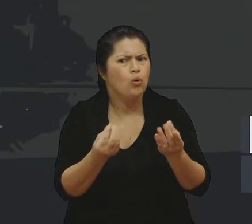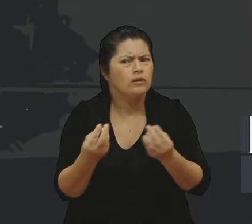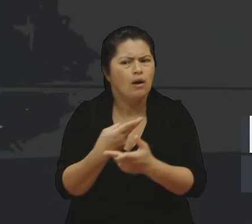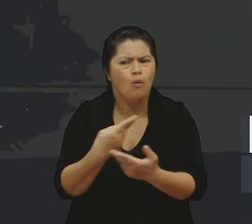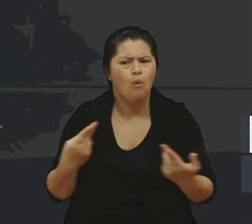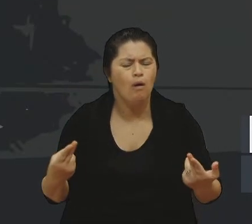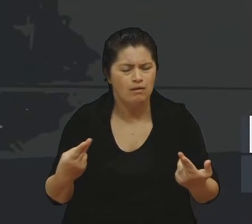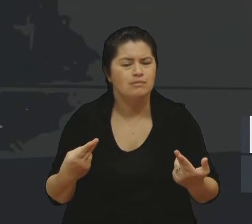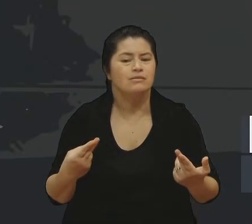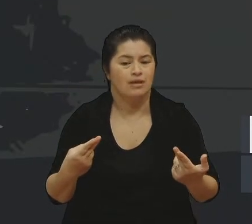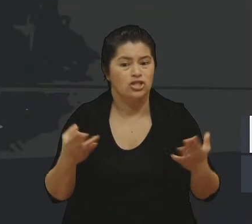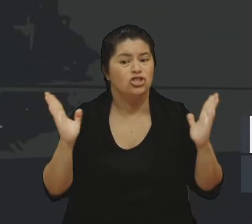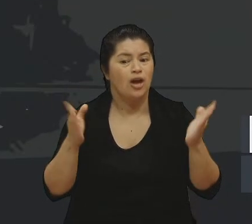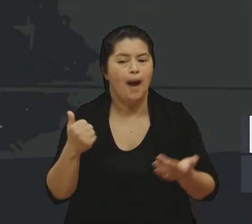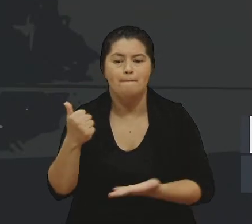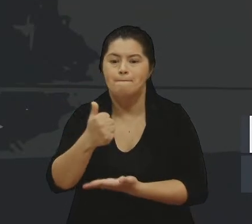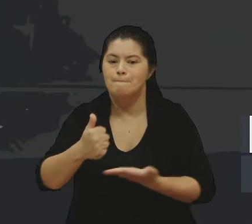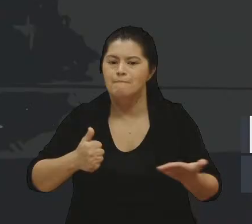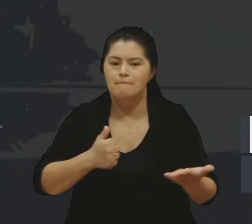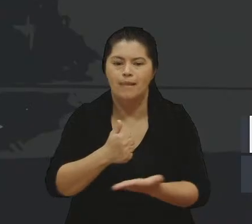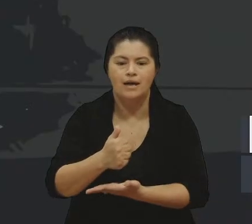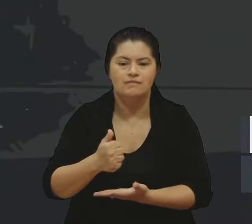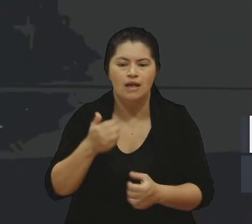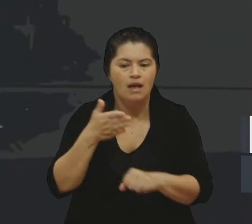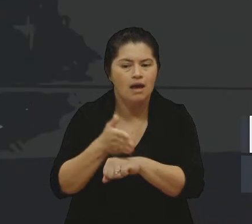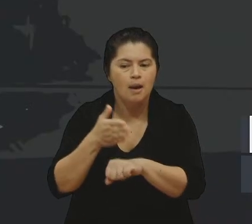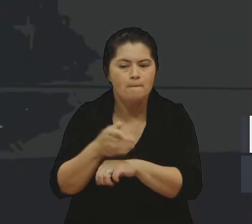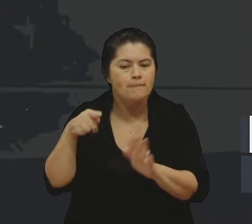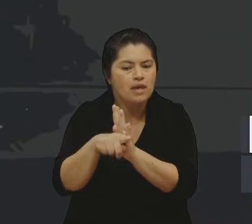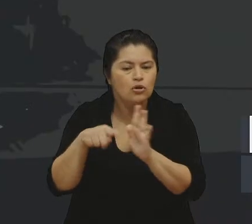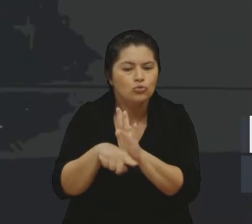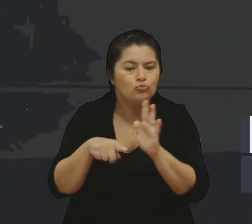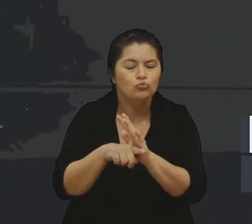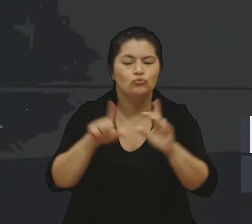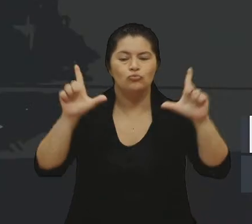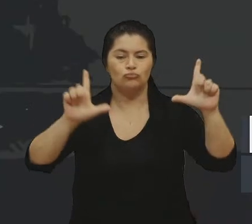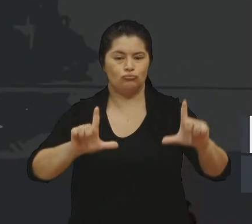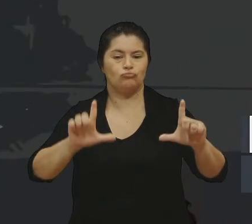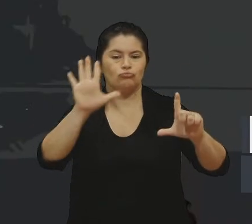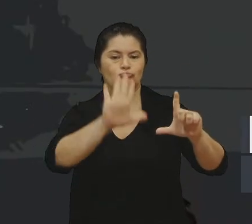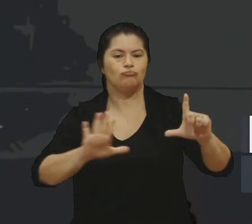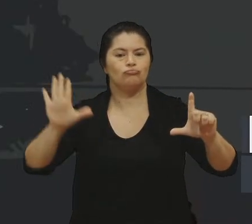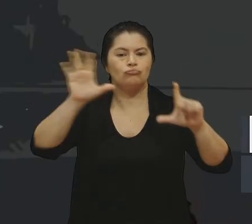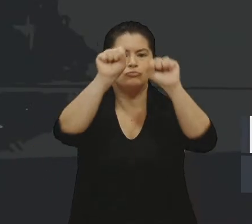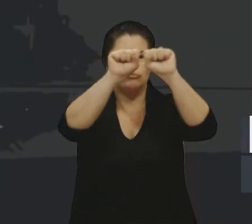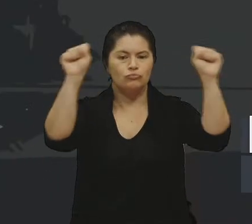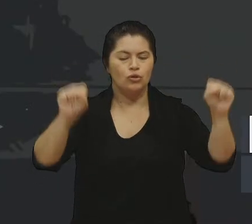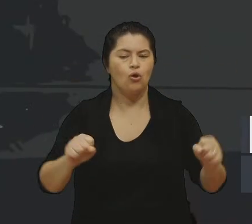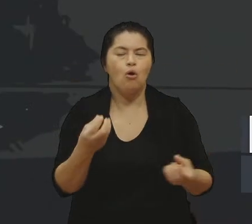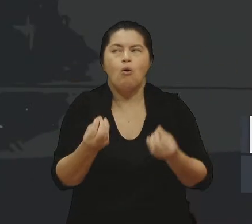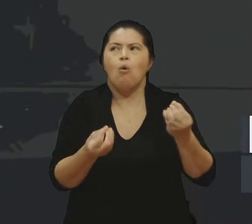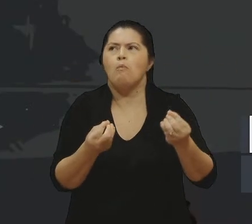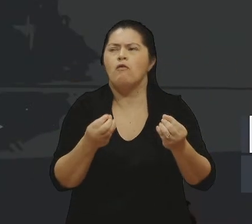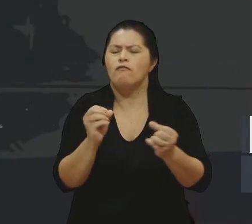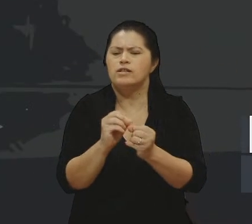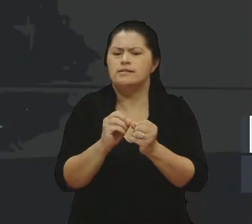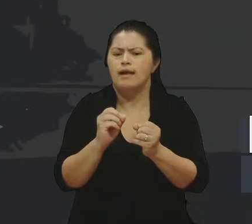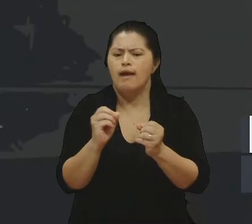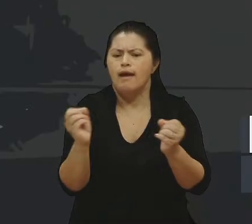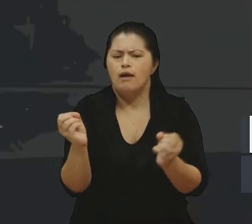eu estou falando do básico, tá? De você entrar lá e fazer uma pergunta como você faria para um amigo, assim, ó. Como inovar na escova de